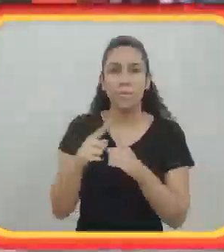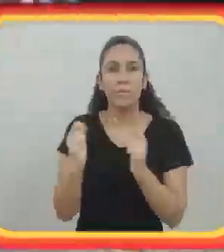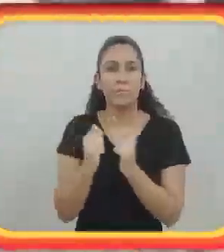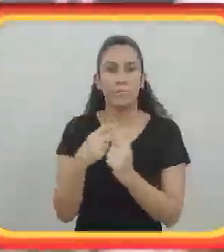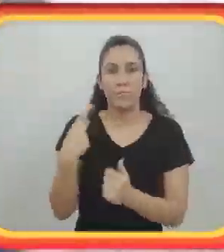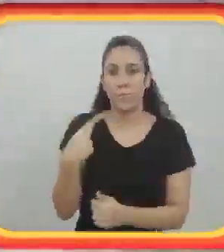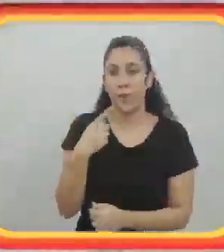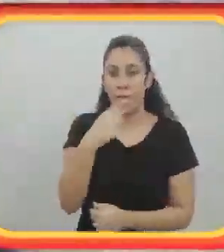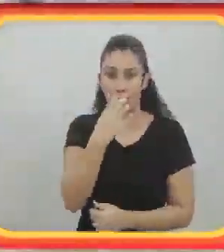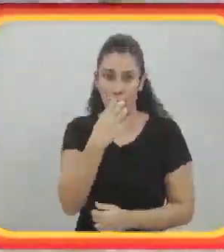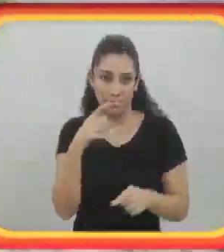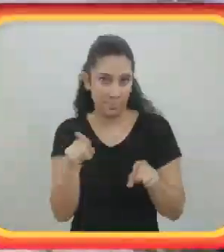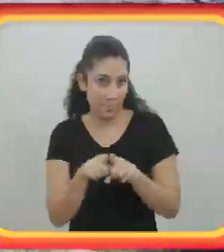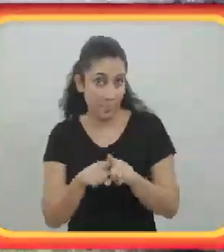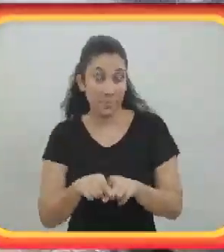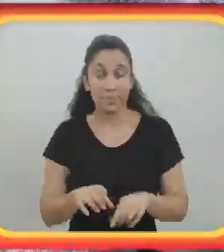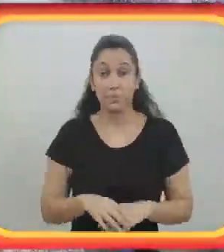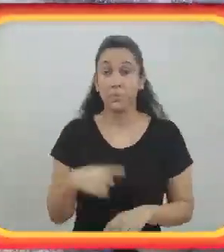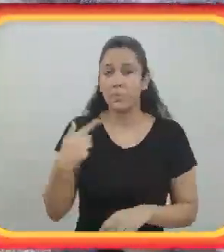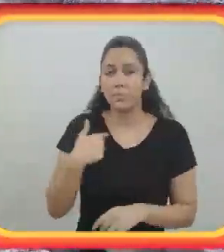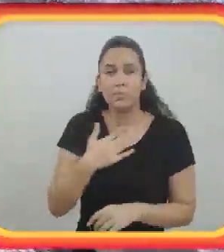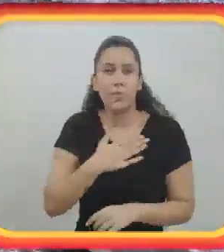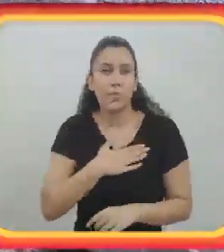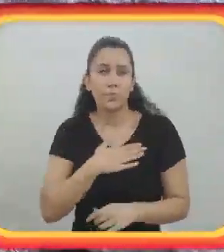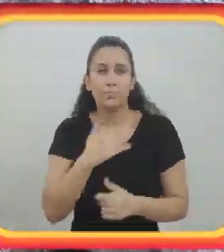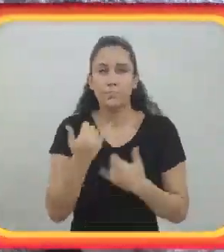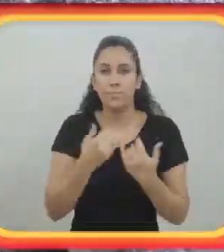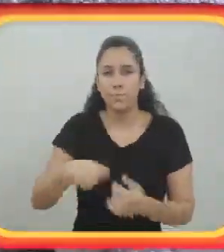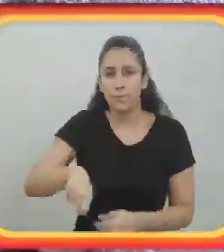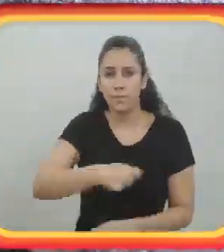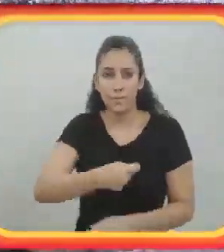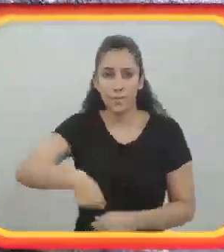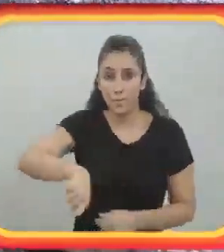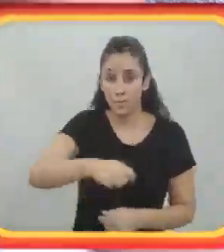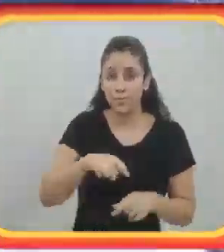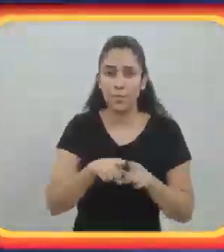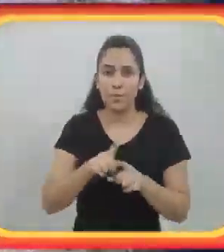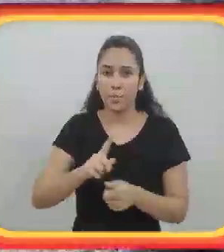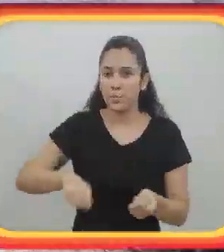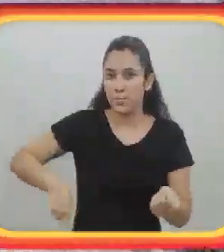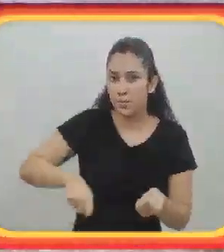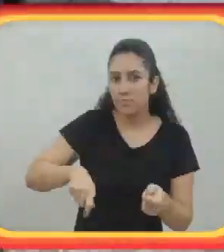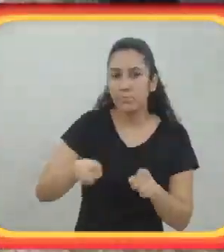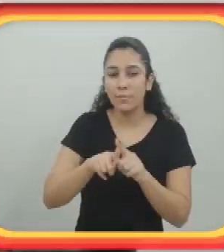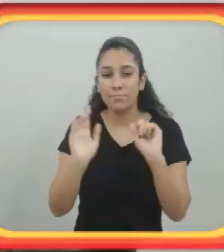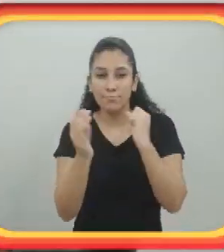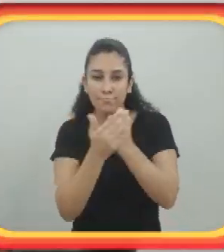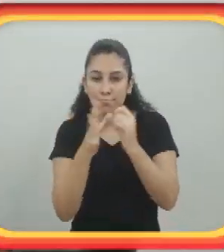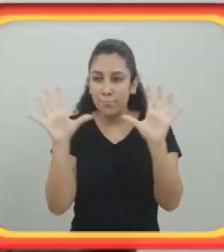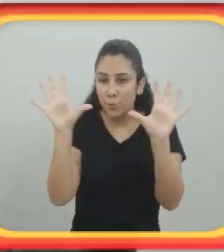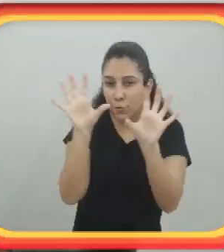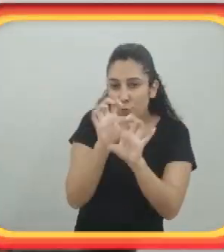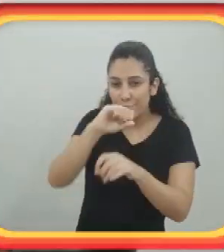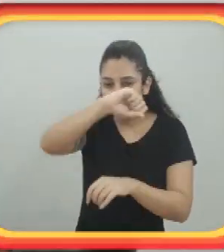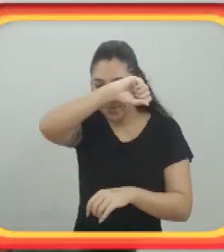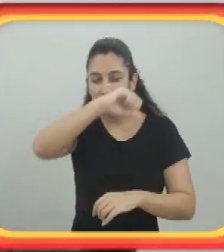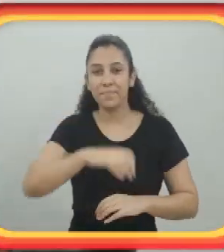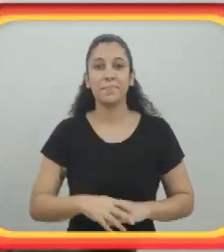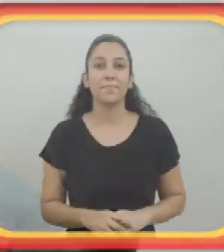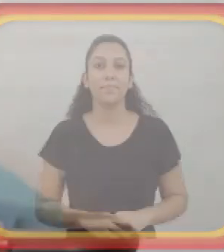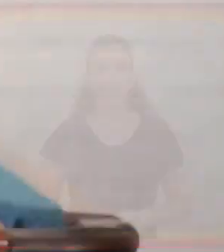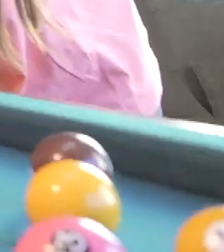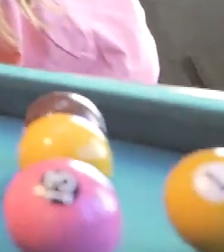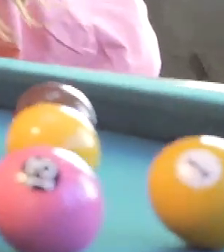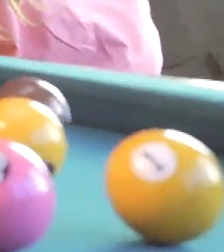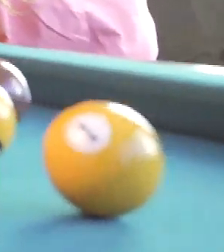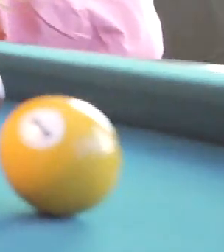com o nosso cachorro também. A gente gosta de brincar de ping-pong, sinuca, pique-esconde no